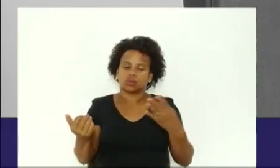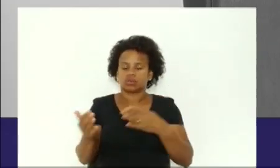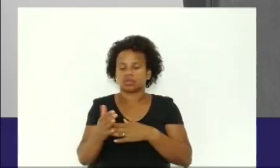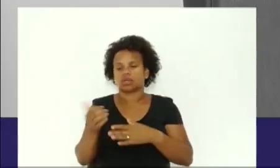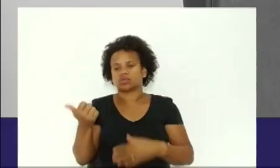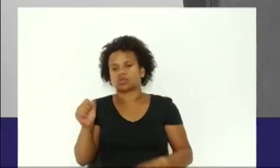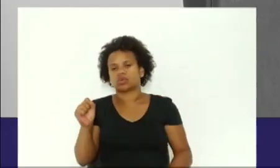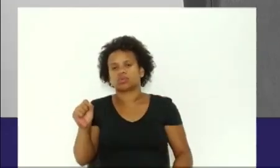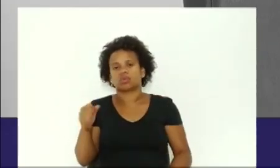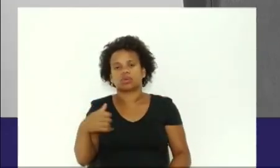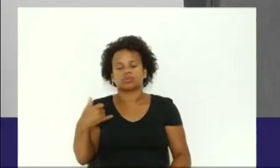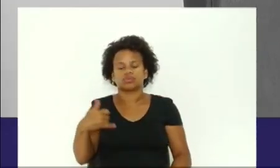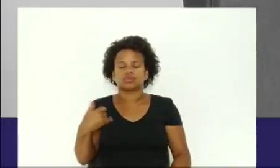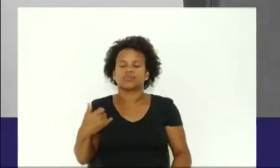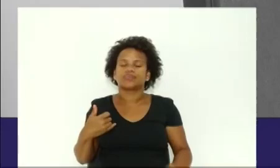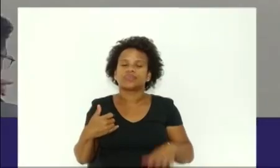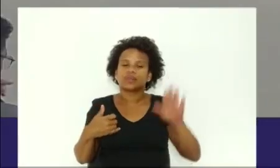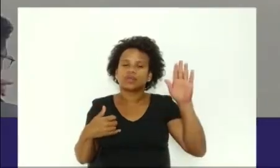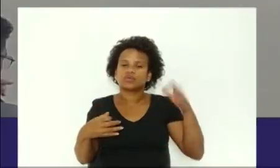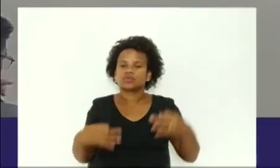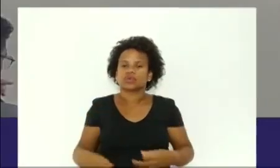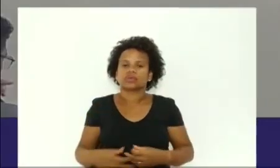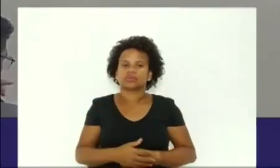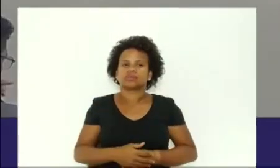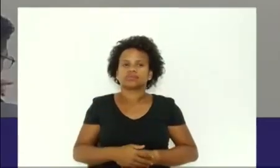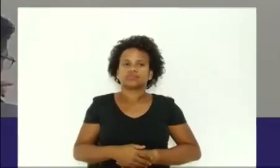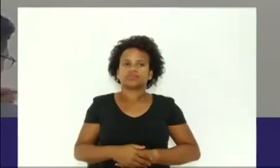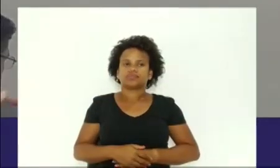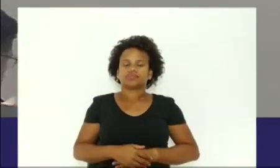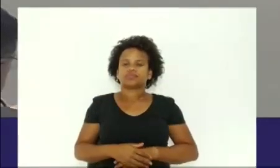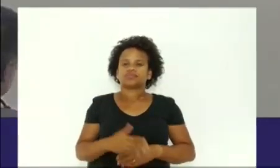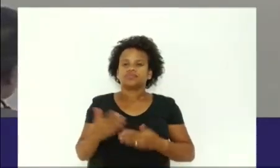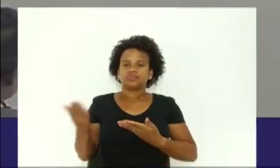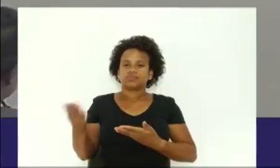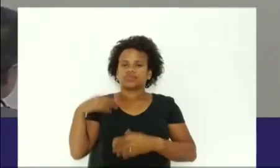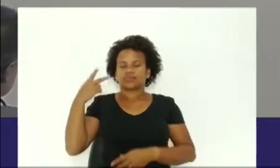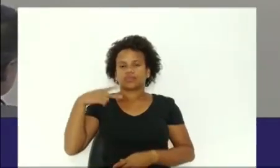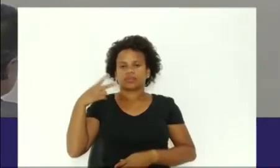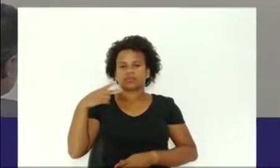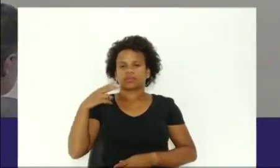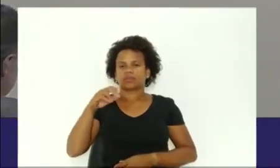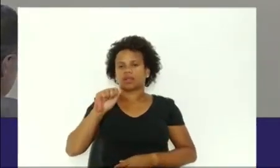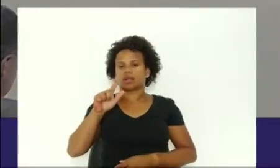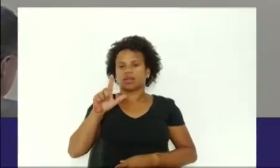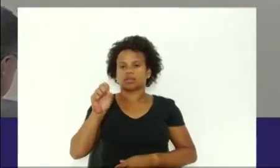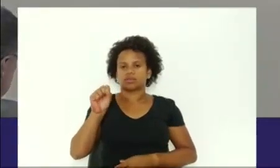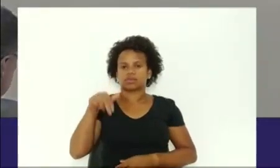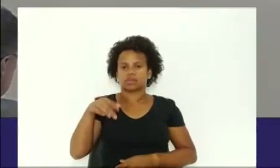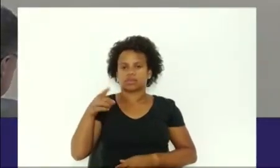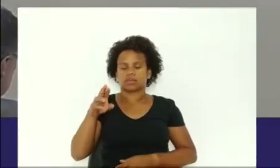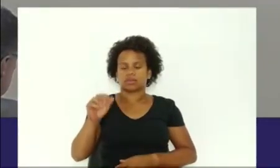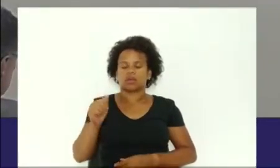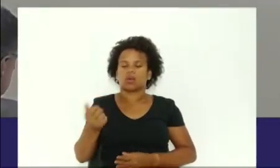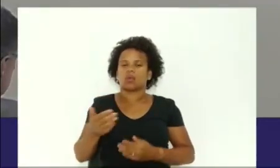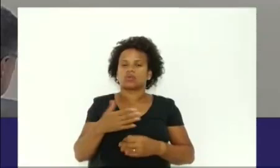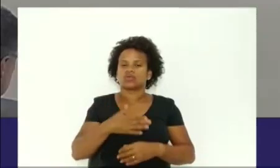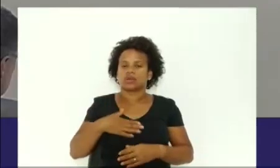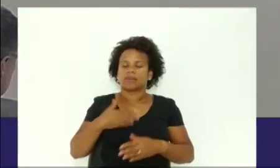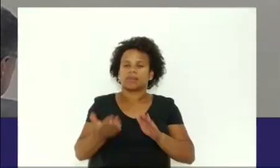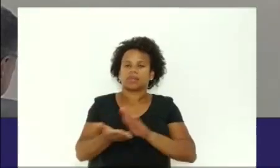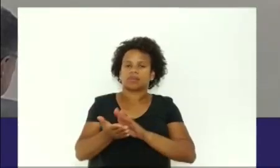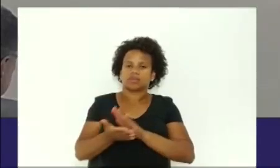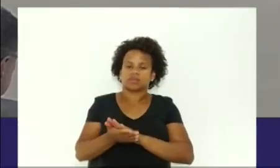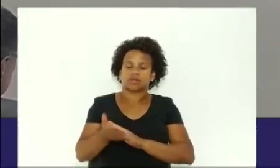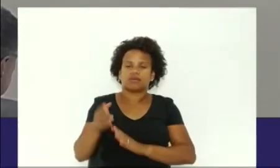ordem, senhor presidente. Tenho a palavra, pela ordem, a vereadora Alessandra Luquezzi. Gostaria de parabenizar o vereador